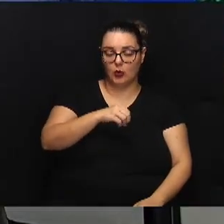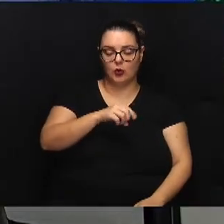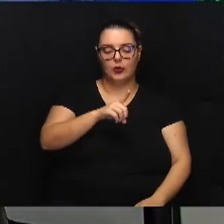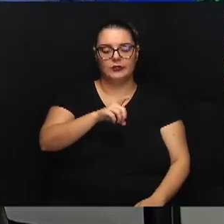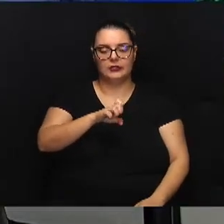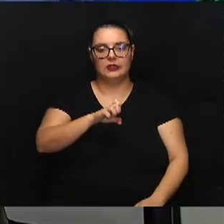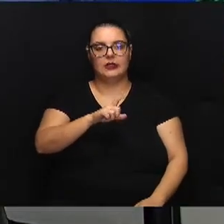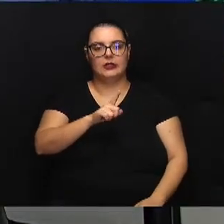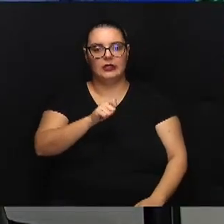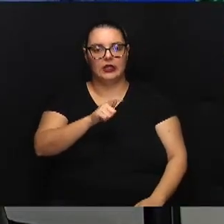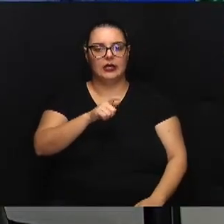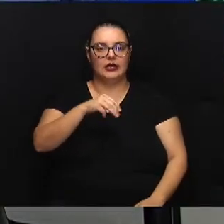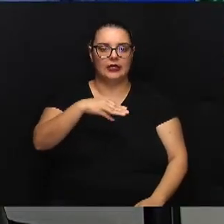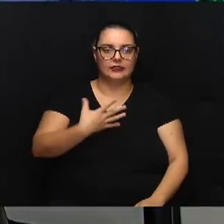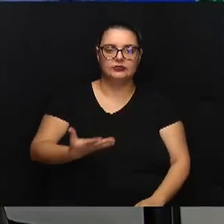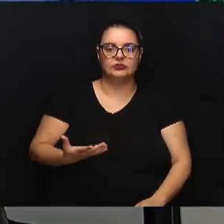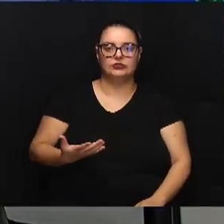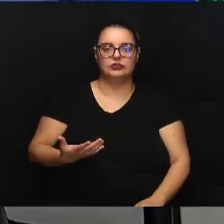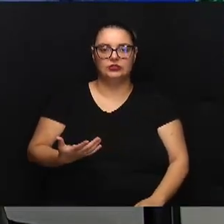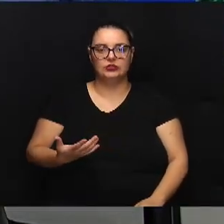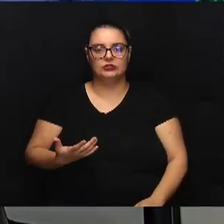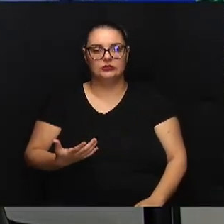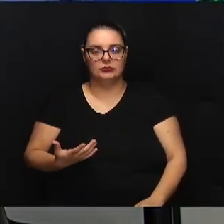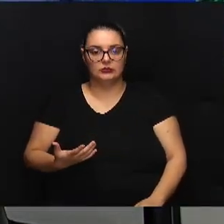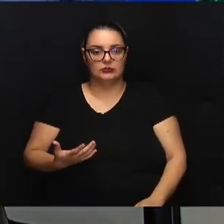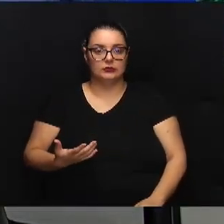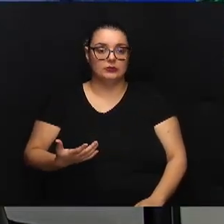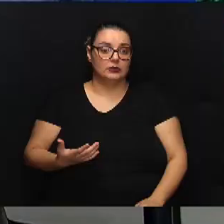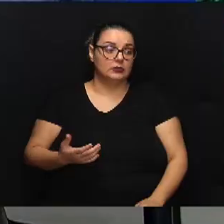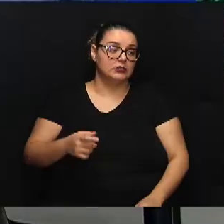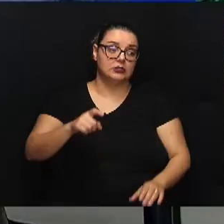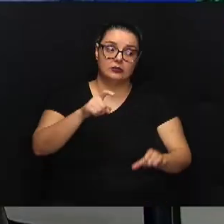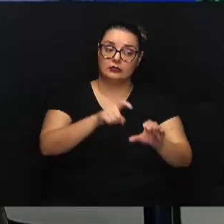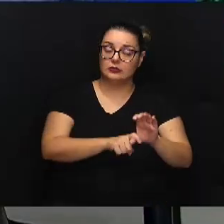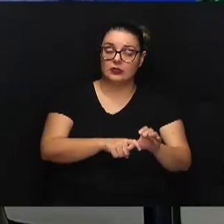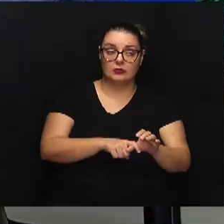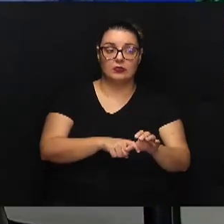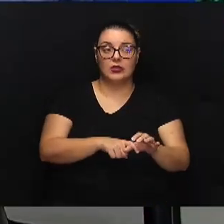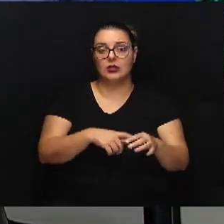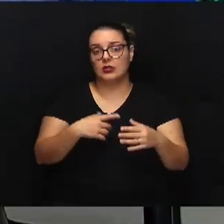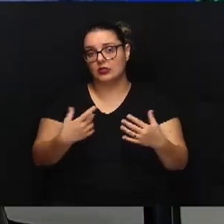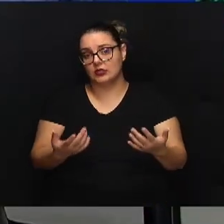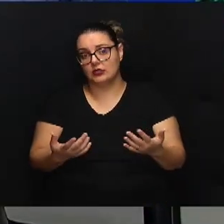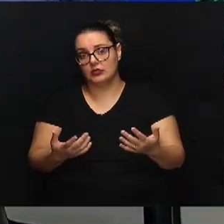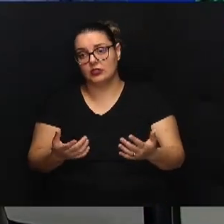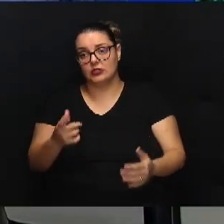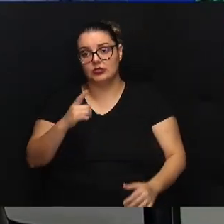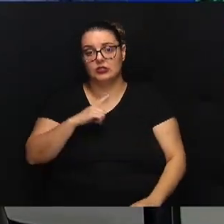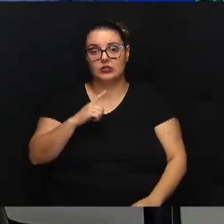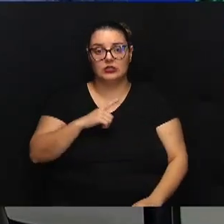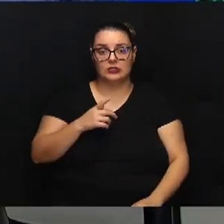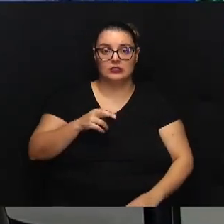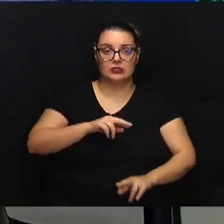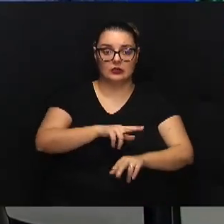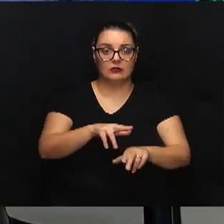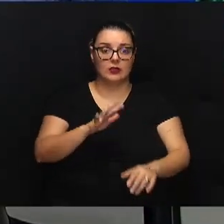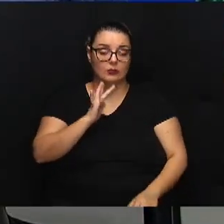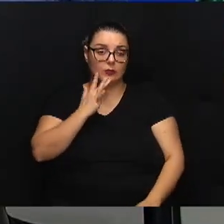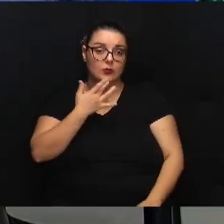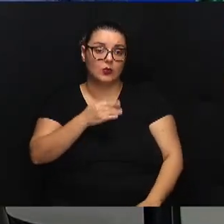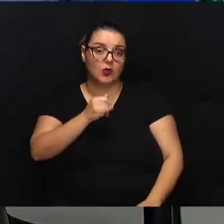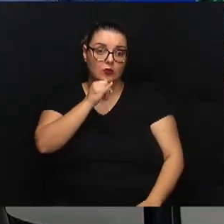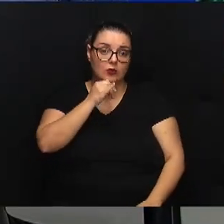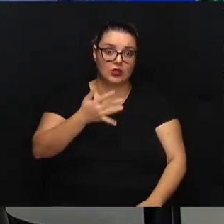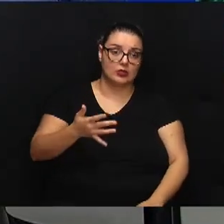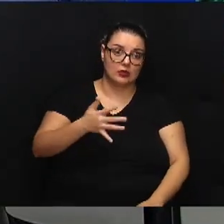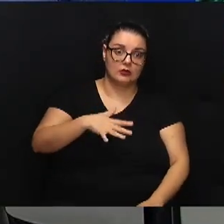pura mesmo, né, da meteorologia. Então, assim, depende muito. Tem muitos que preferem, por exemplo, a